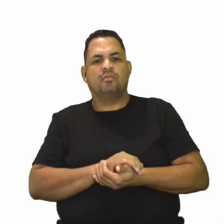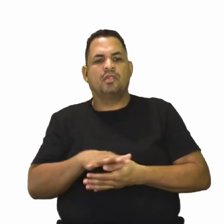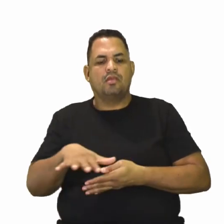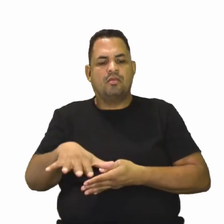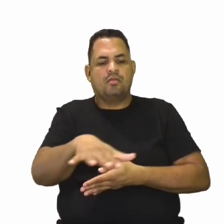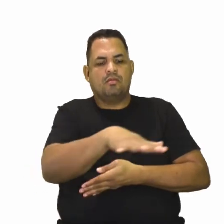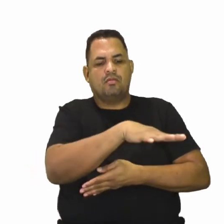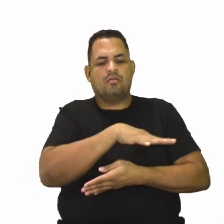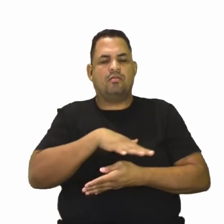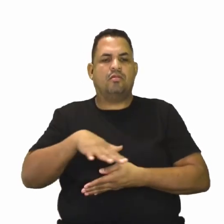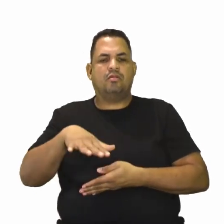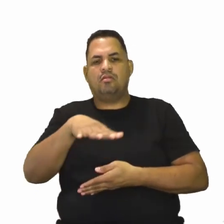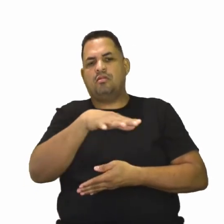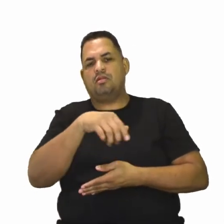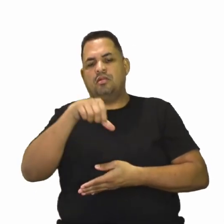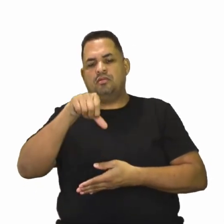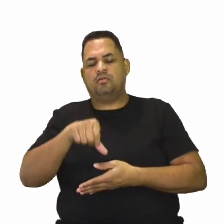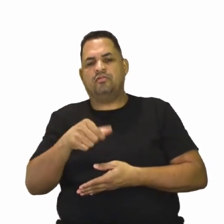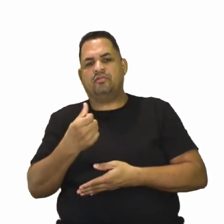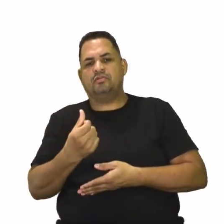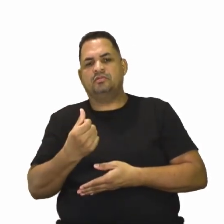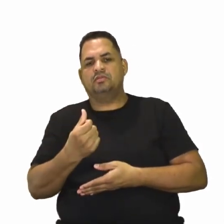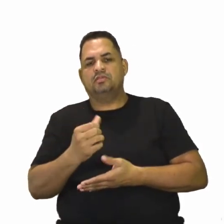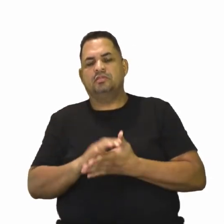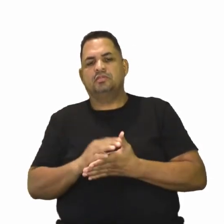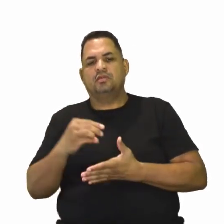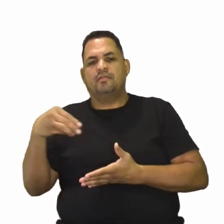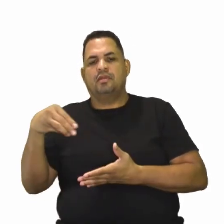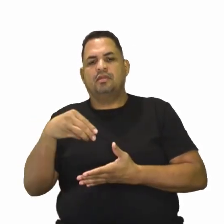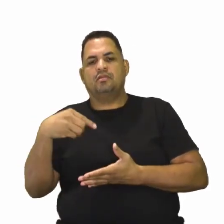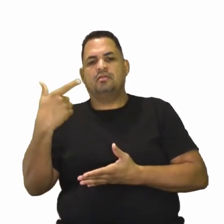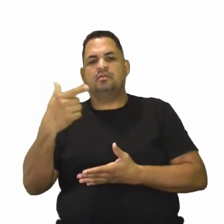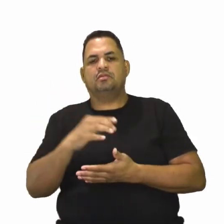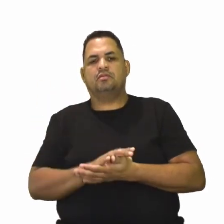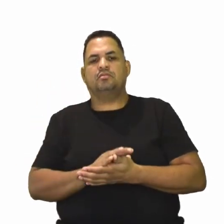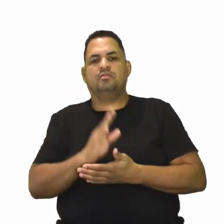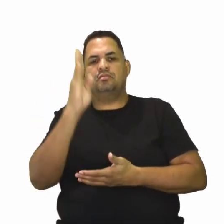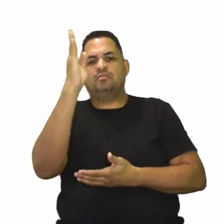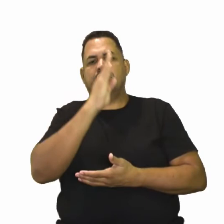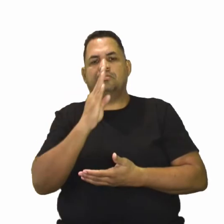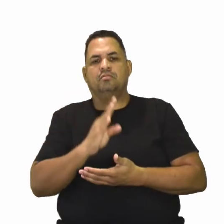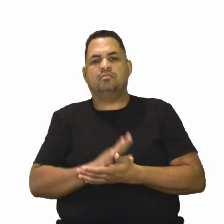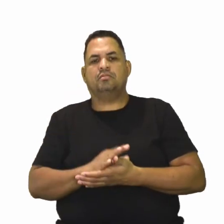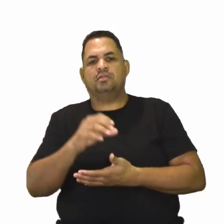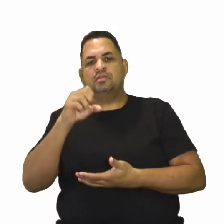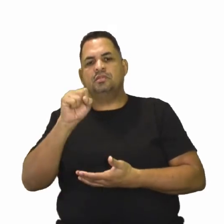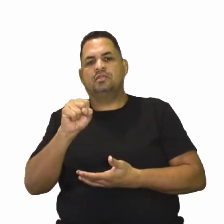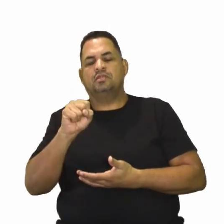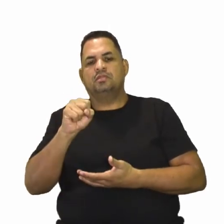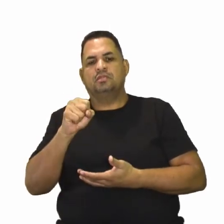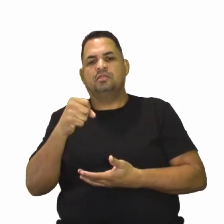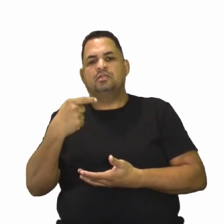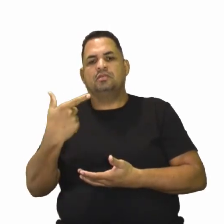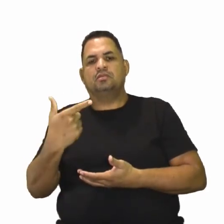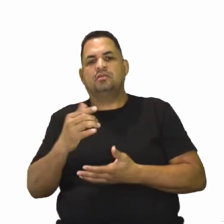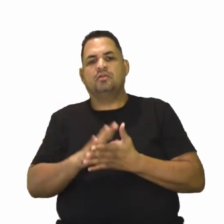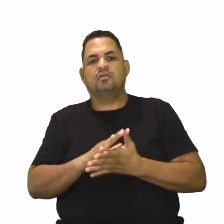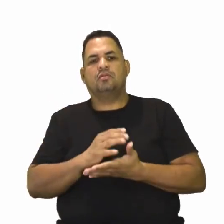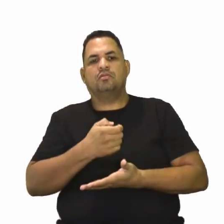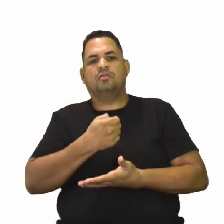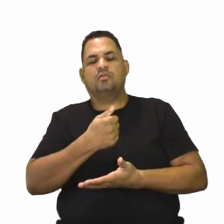é 9,6 milhões de metros quadrados. O Brasil tem 8,5, ou seja, a China é quase do